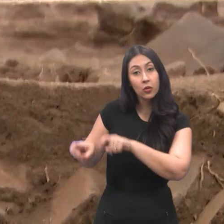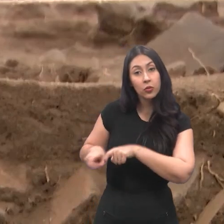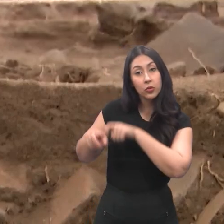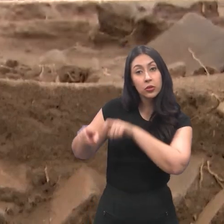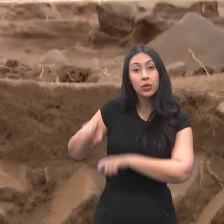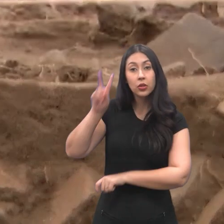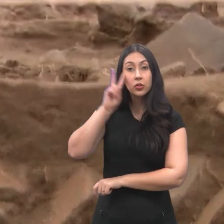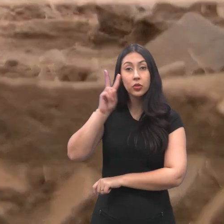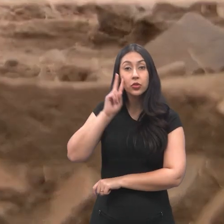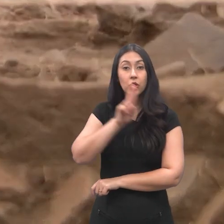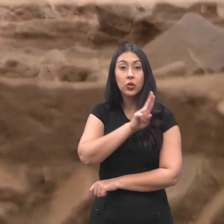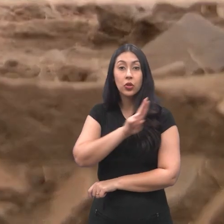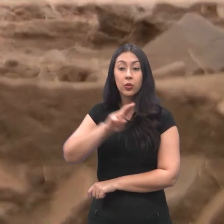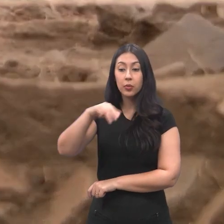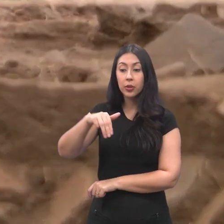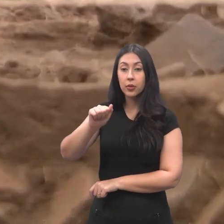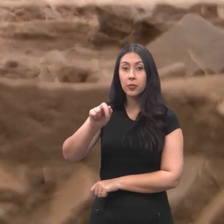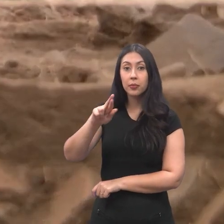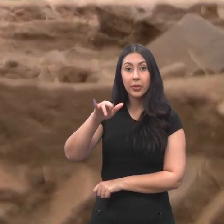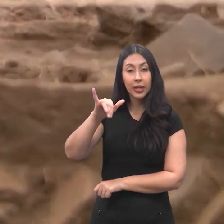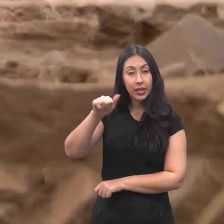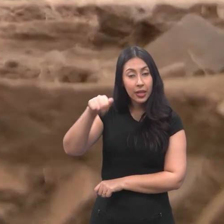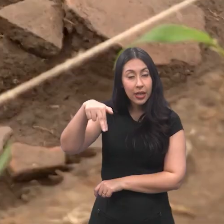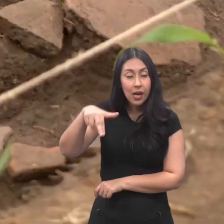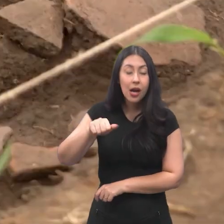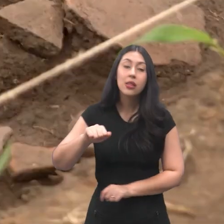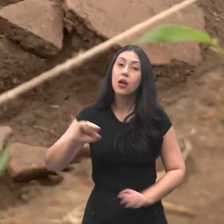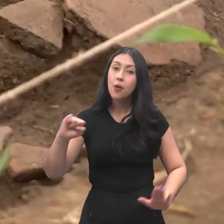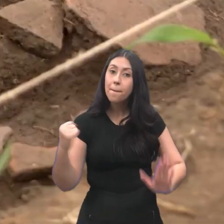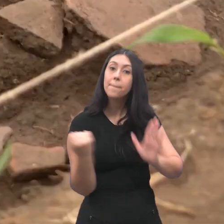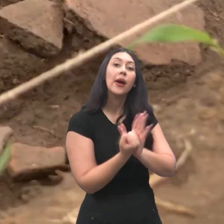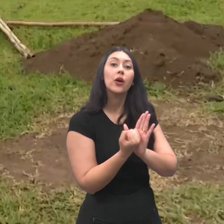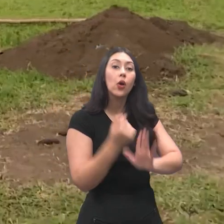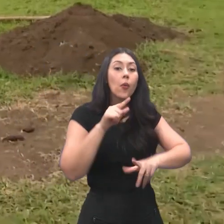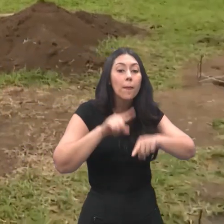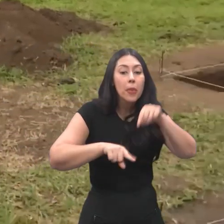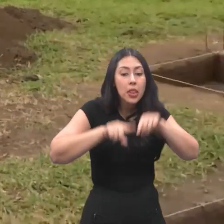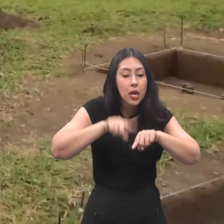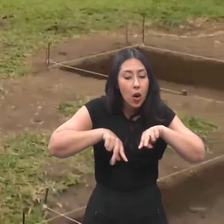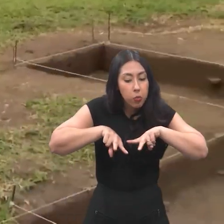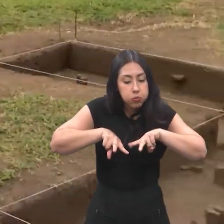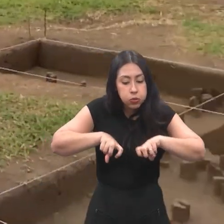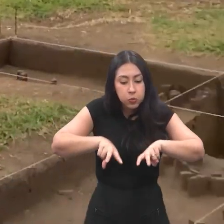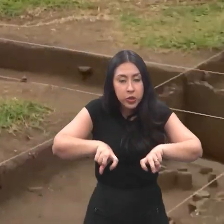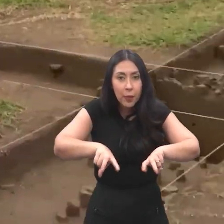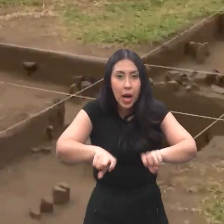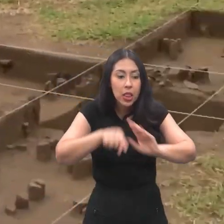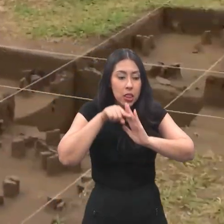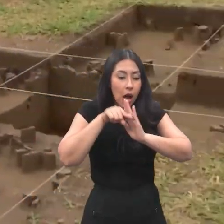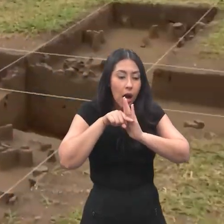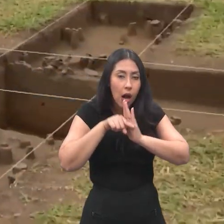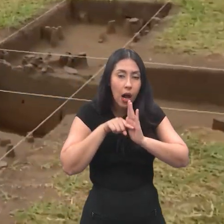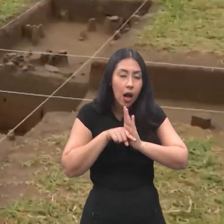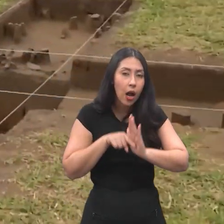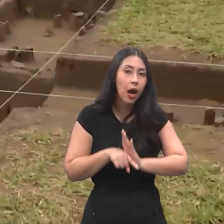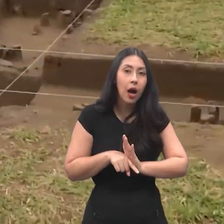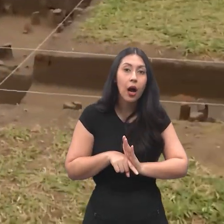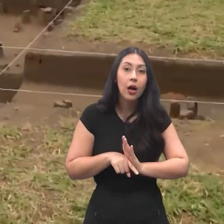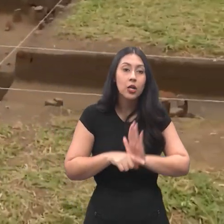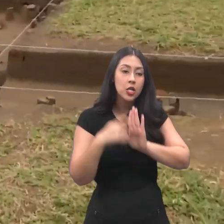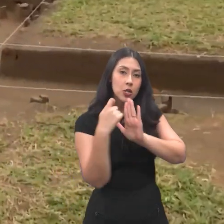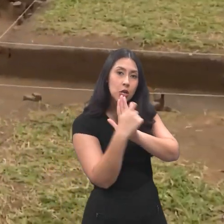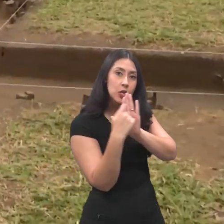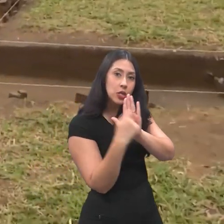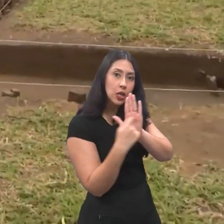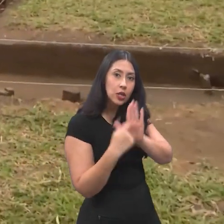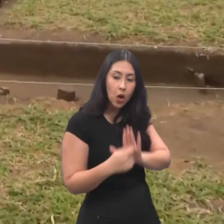sítio arqueológico Mariana I é um marco para a cidade. O material encontrado no local ainda é fonte de diversas pesquisas. O